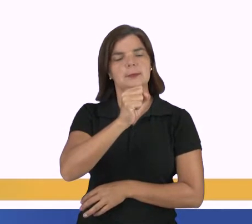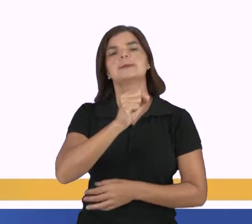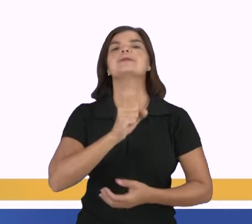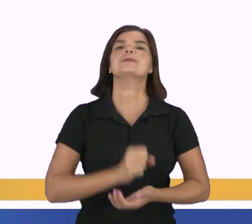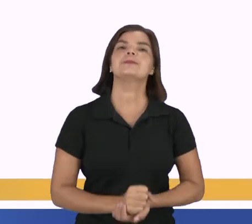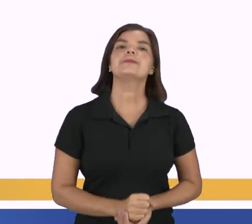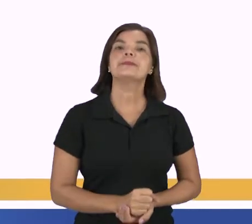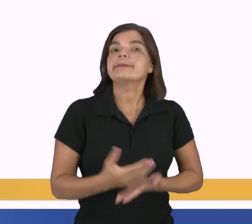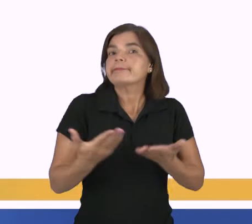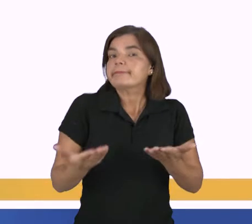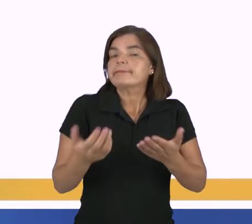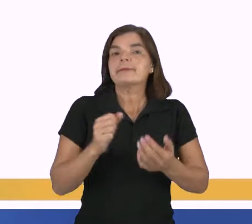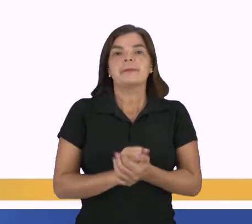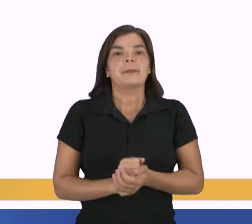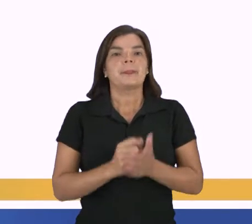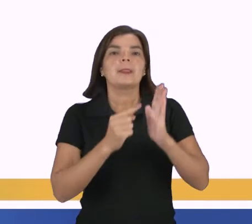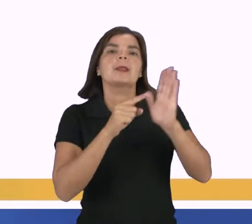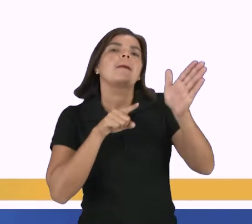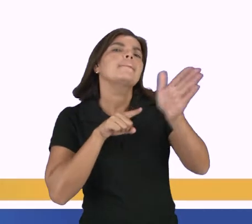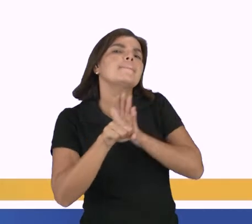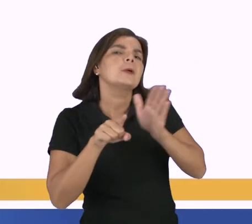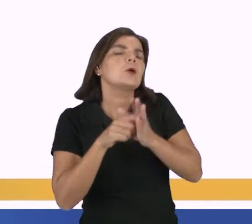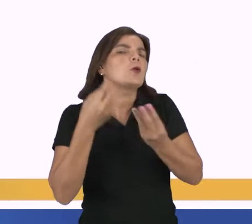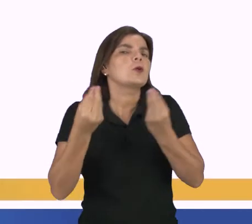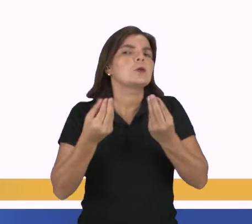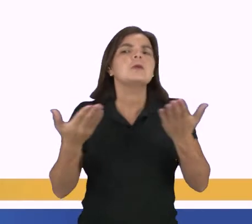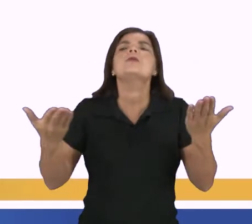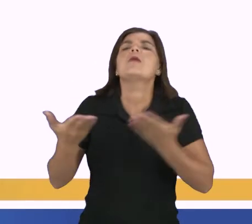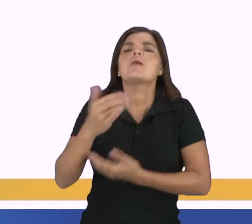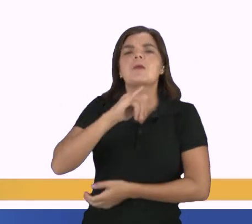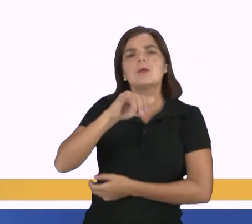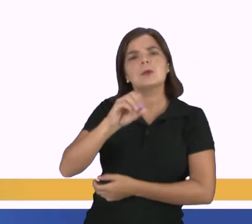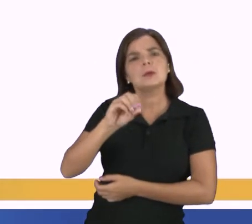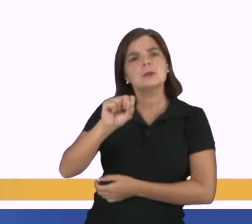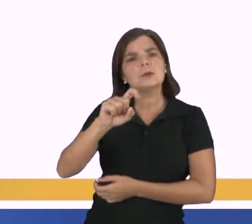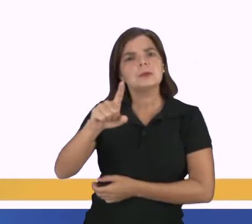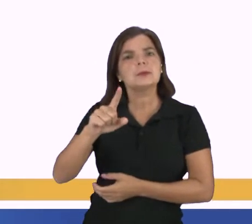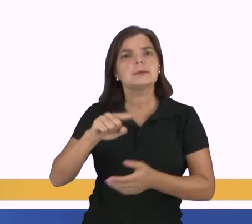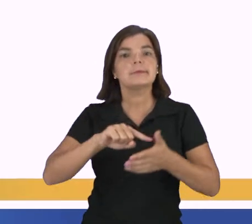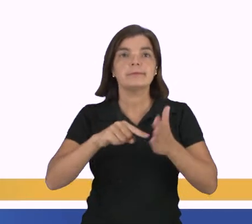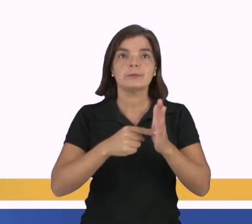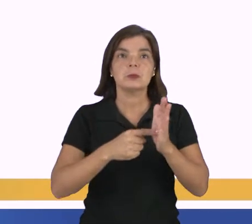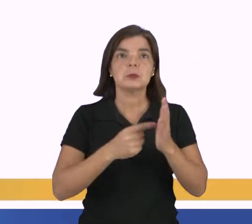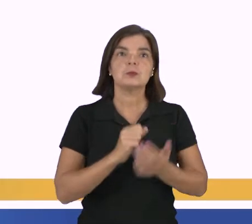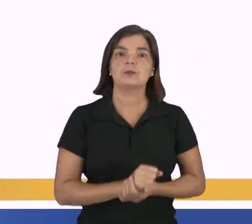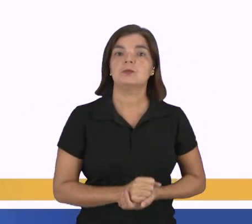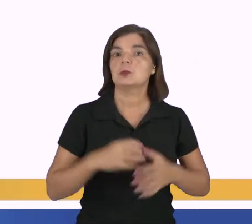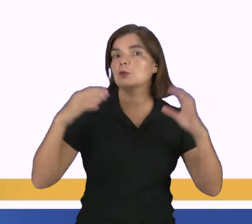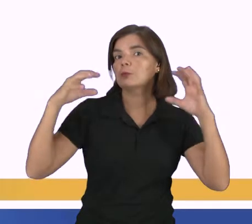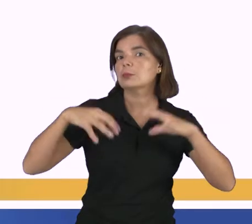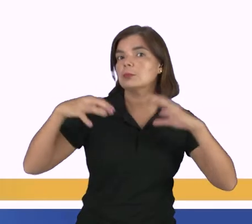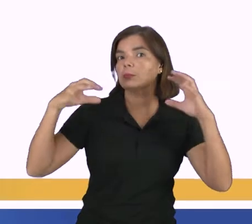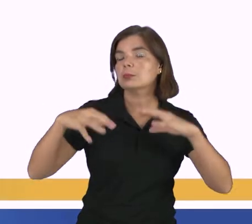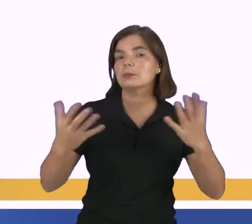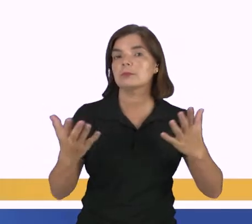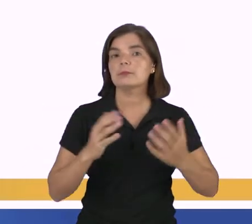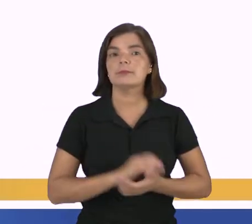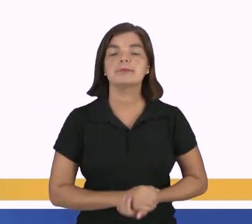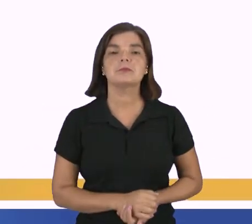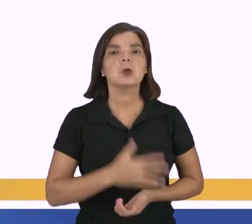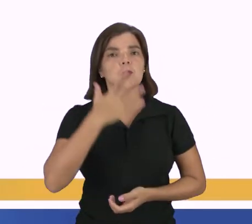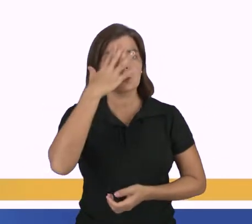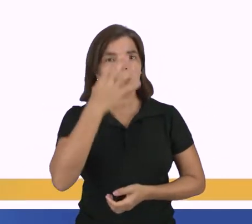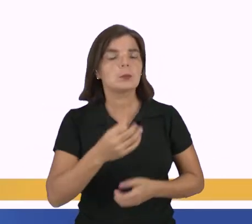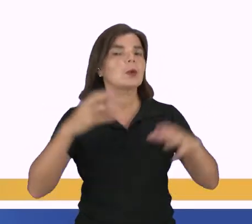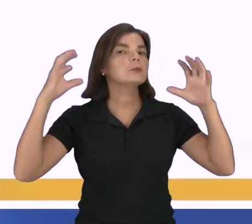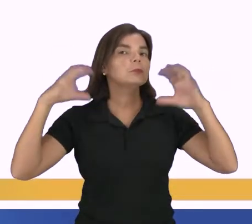né? Na interrogação, e agora, José? É uma pergunta, né? Choveu, estou ali afirmando,